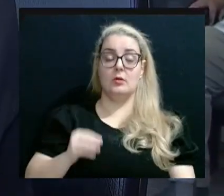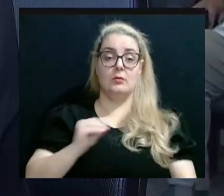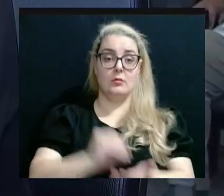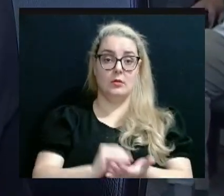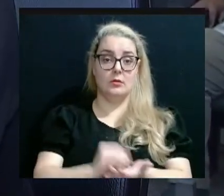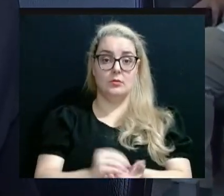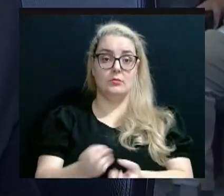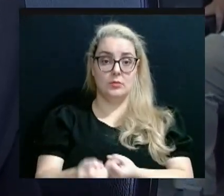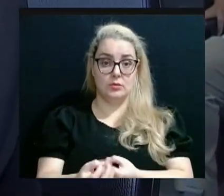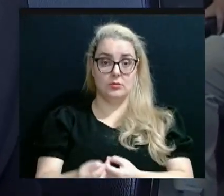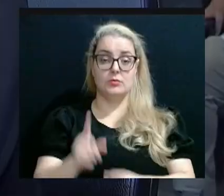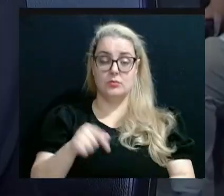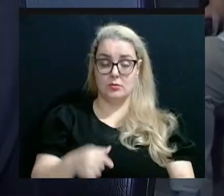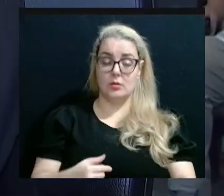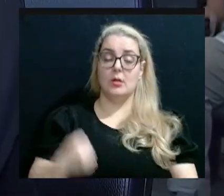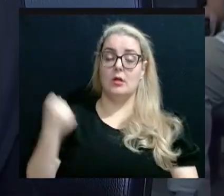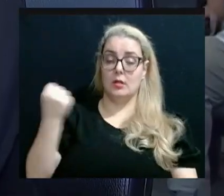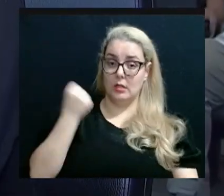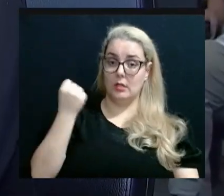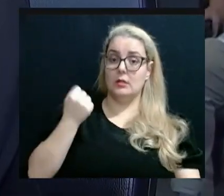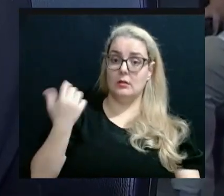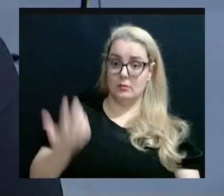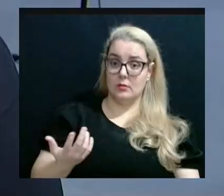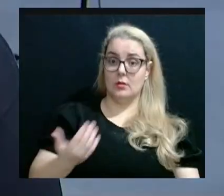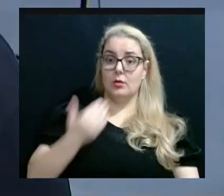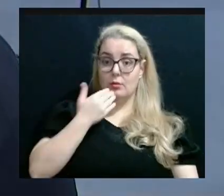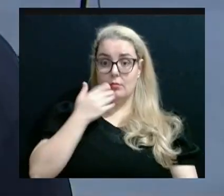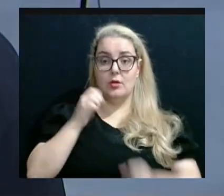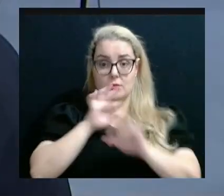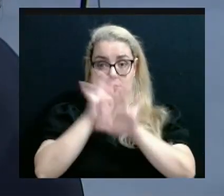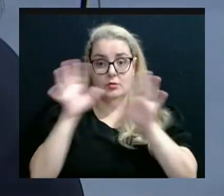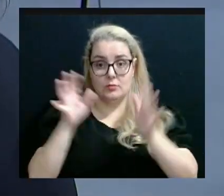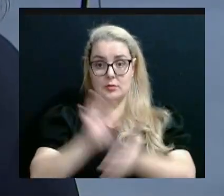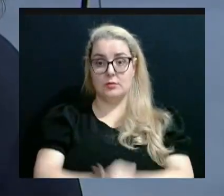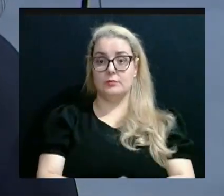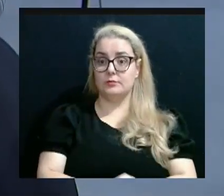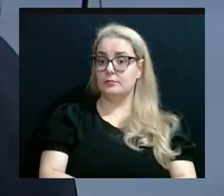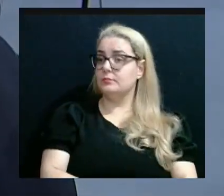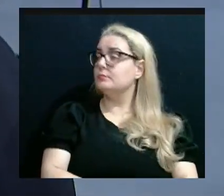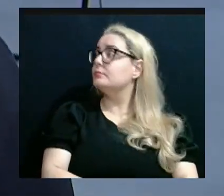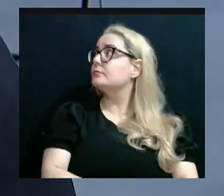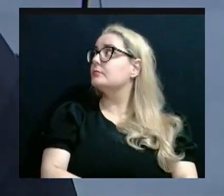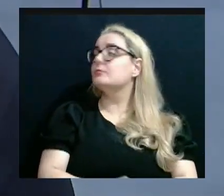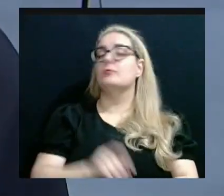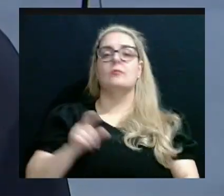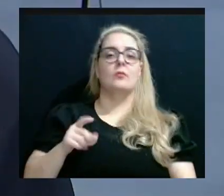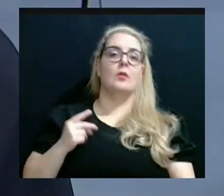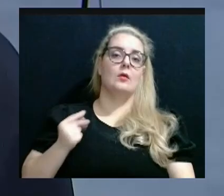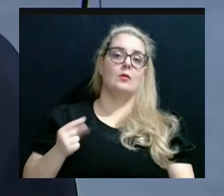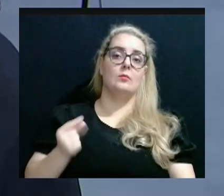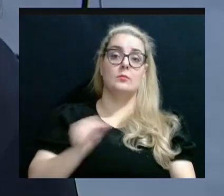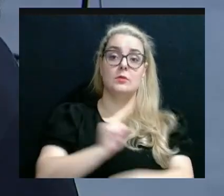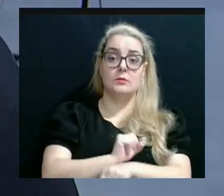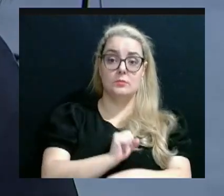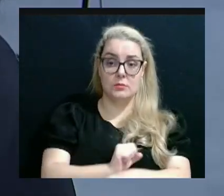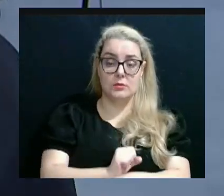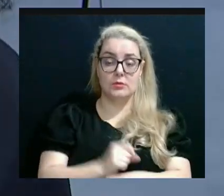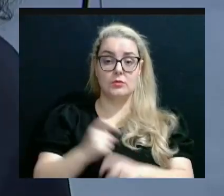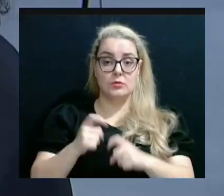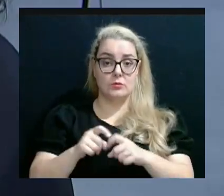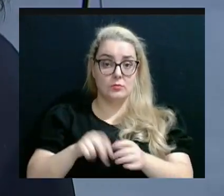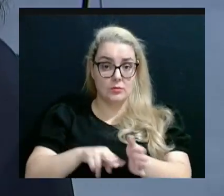informações é algo muito grave. Ela pede transparência. Se uma pessoa fica tanto tempo assim aguardando uma cirurgia, se o médico diagnosticou